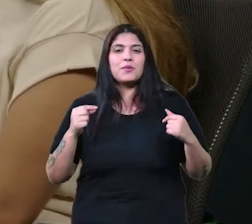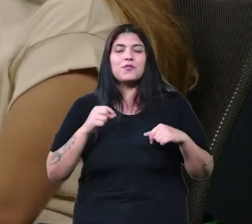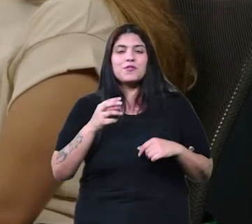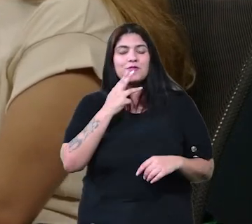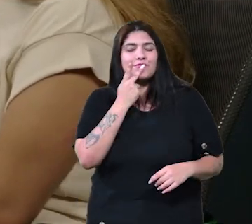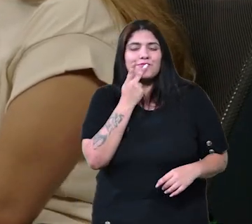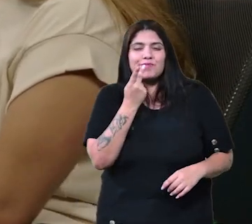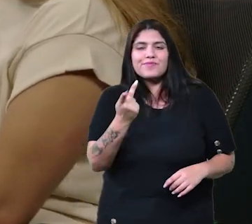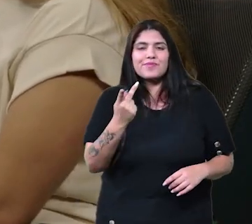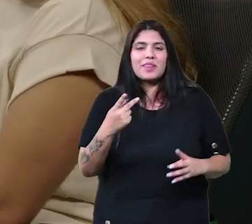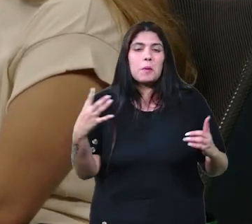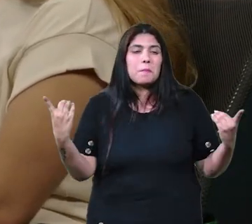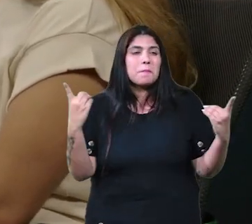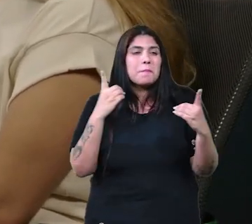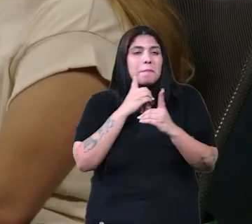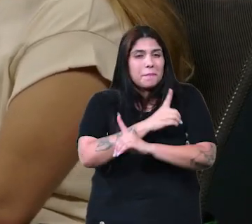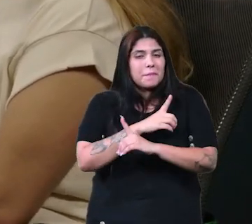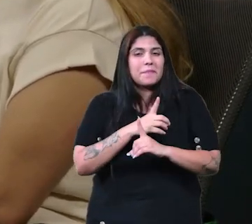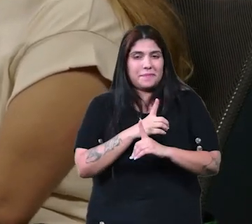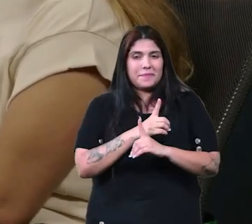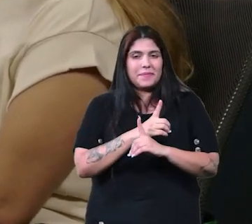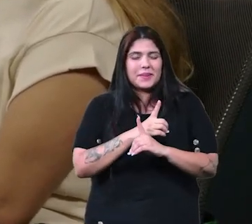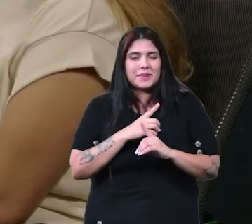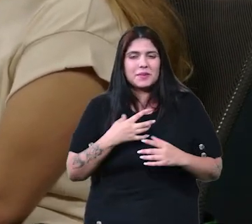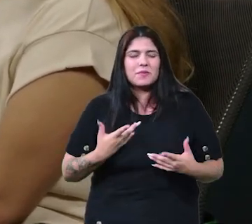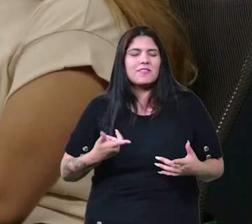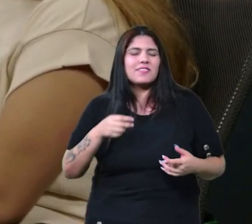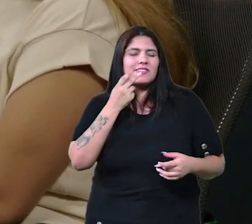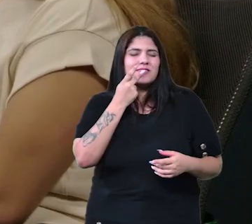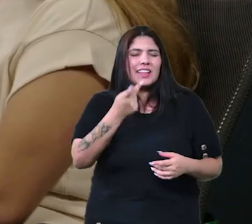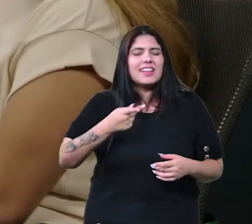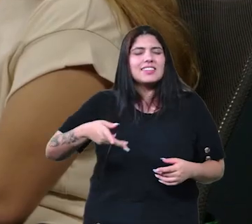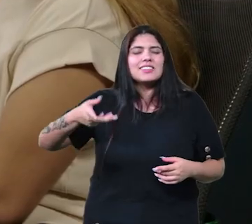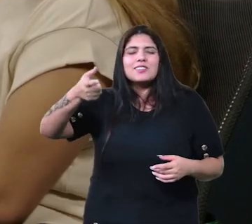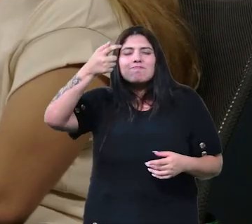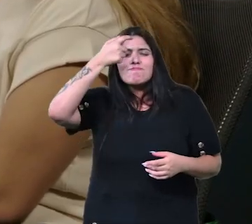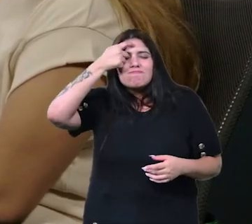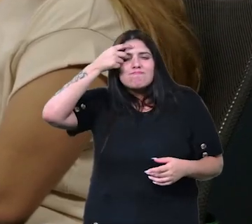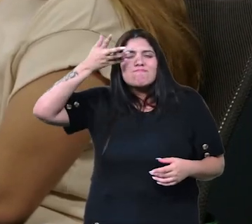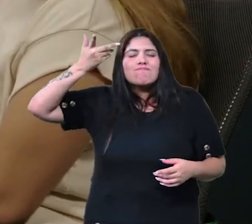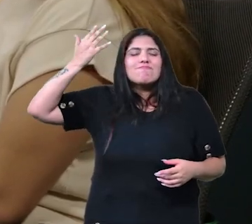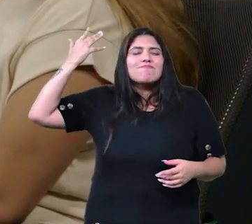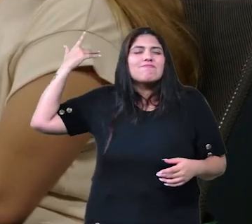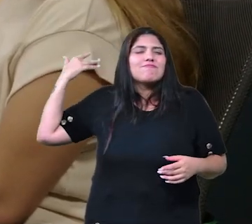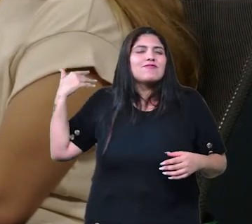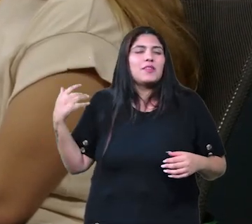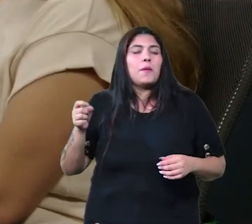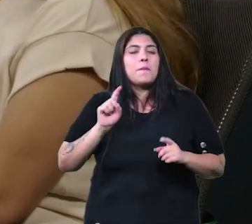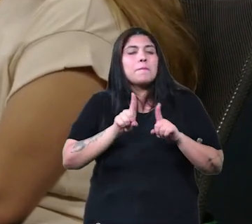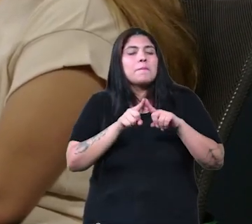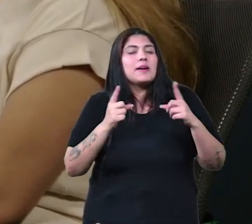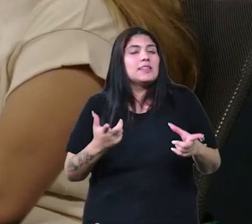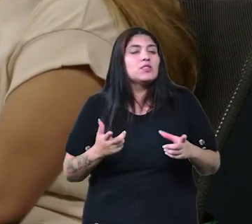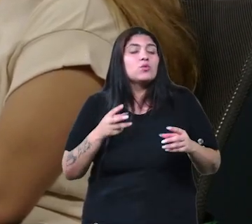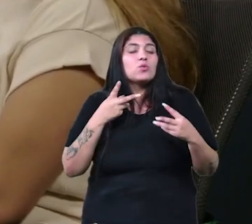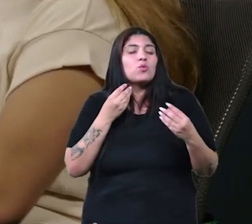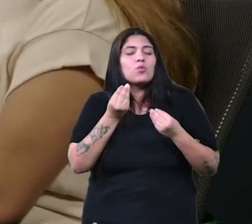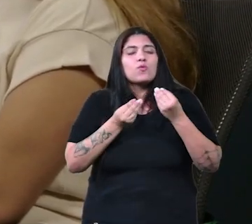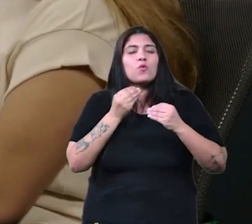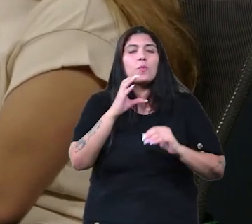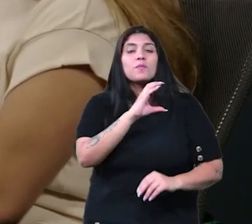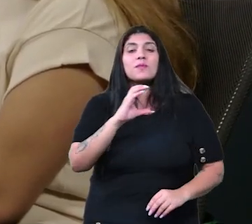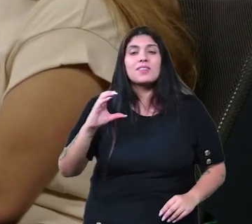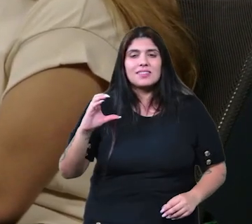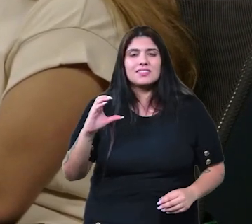dessa memória que eu tenho, mas do profissional para com o cliente. Quando eu estava fazendo a minha pesquisa da tese